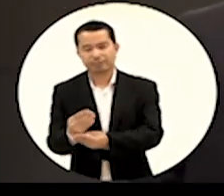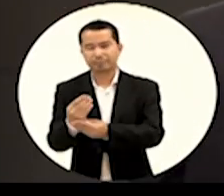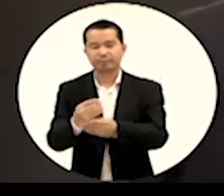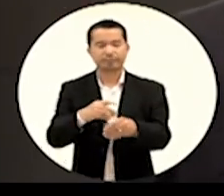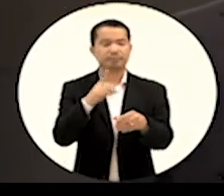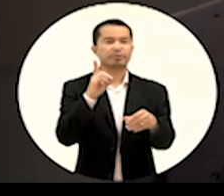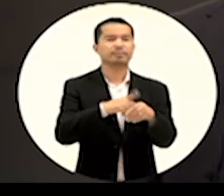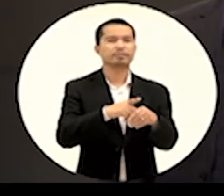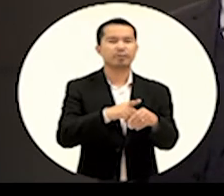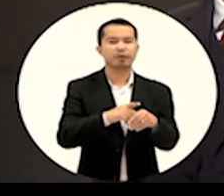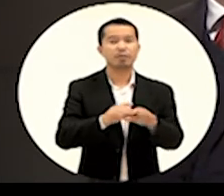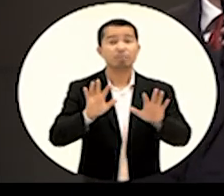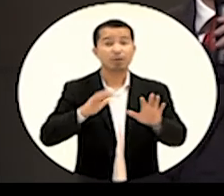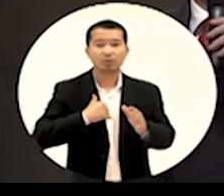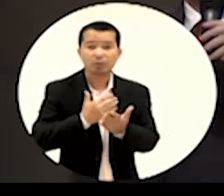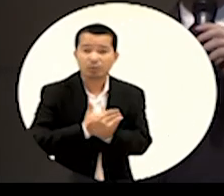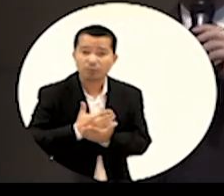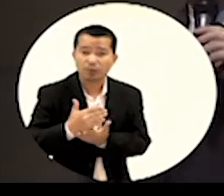raiva,